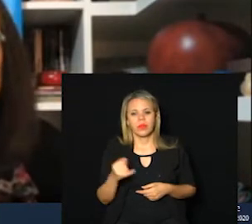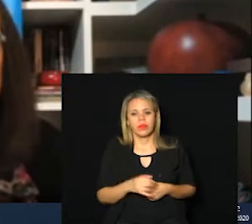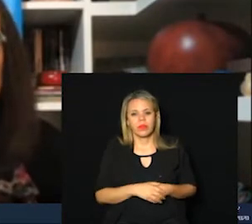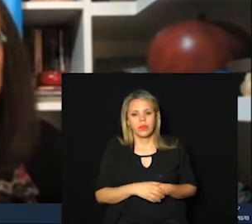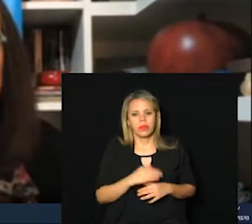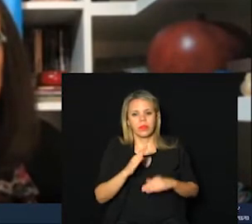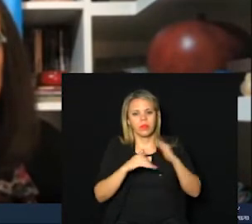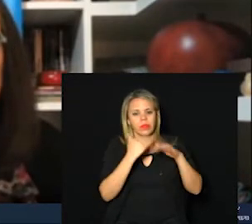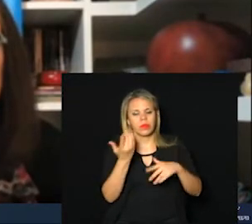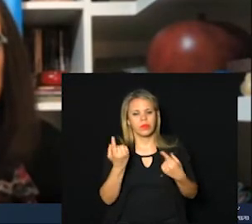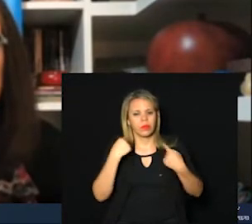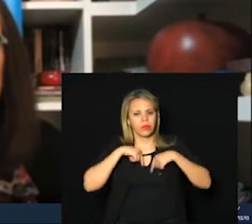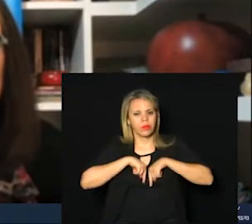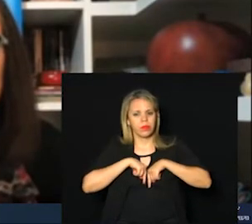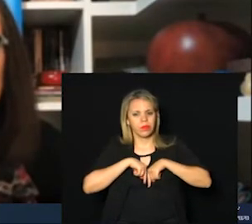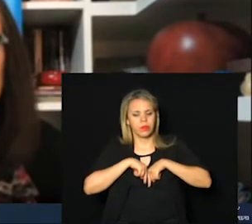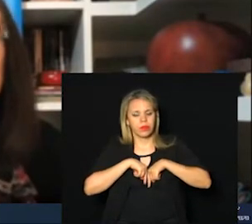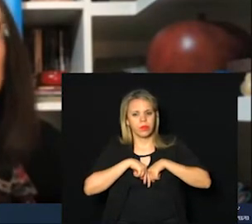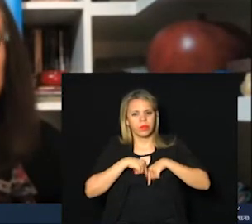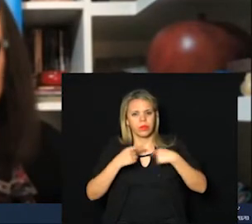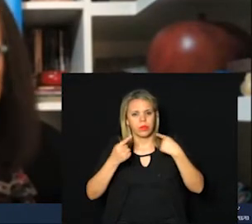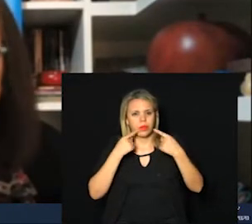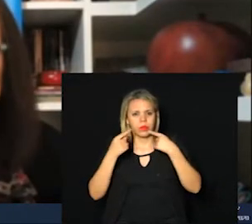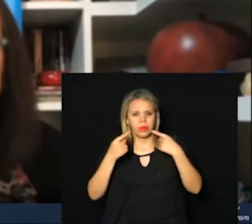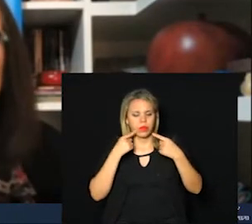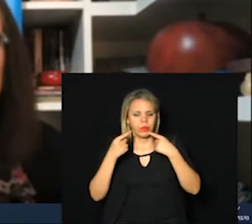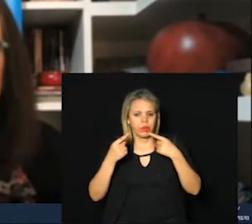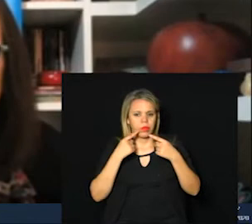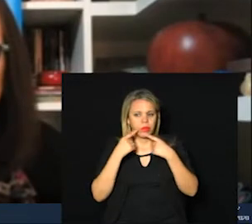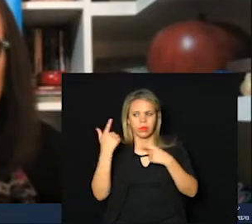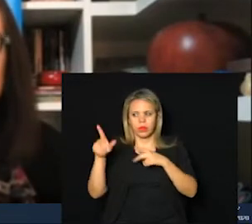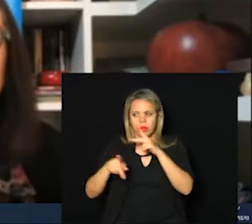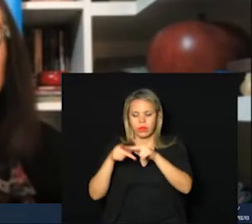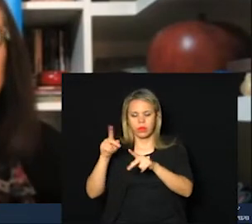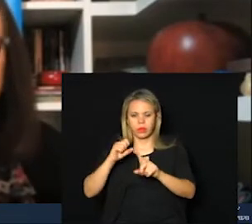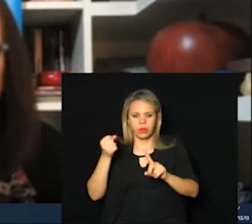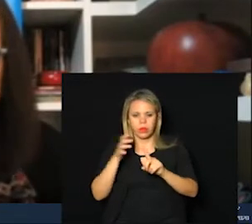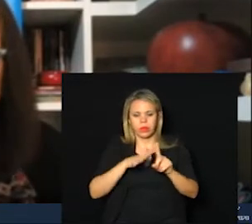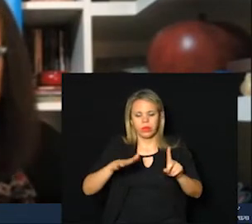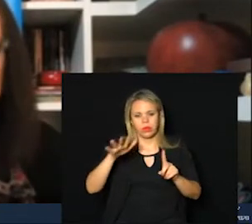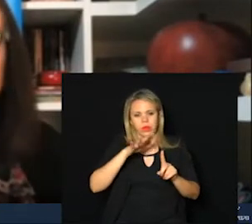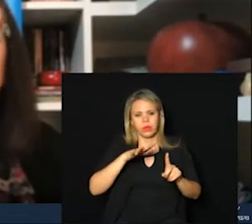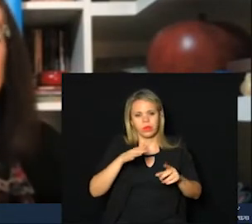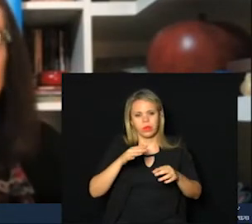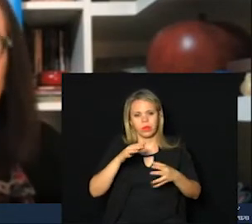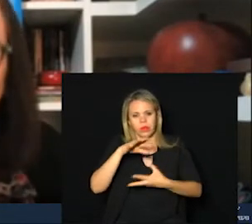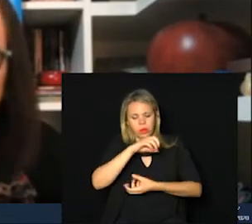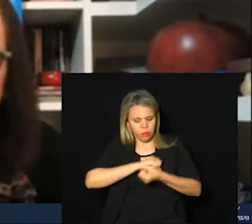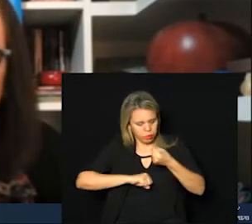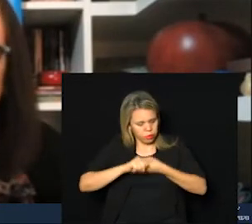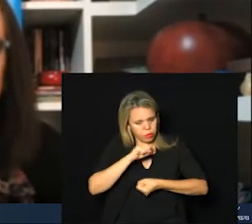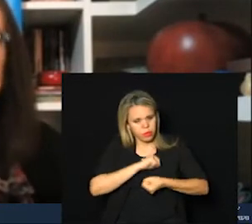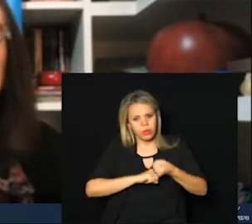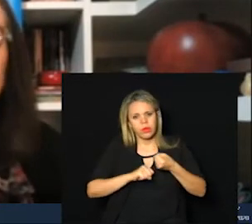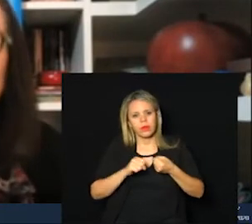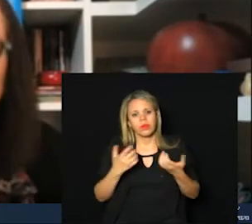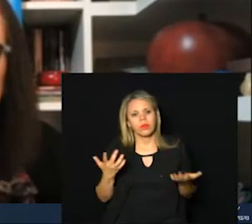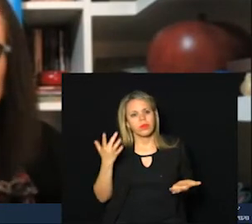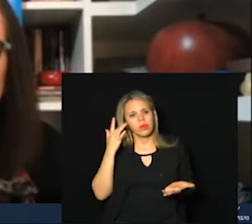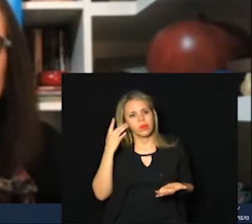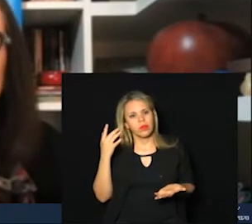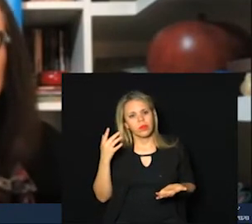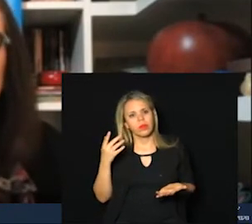construção interior e desse diálogo com o outro, com a sociedade, com a sustentabilidade, né, que eu acho que é